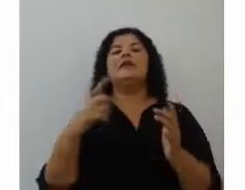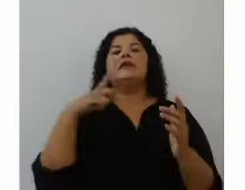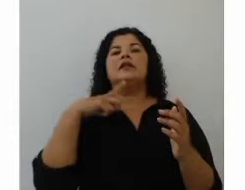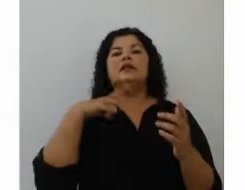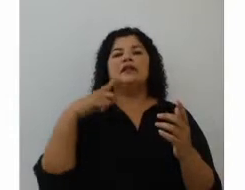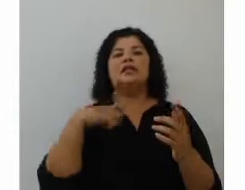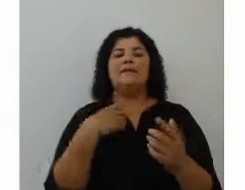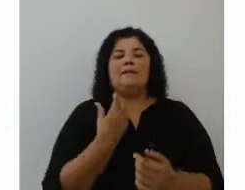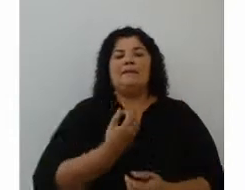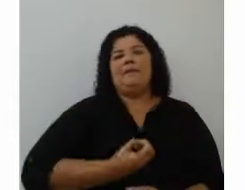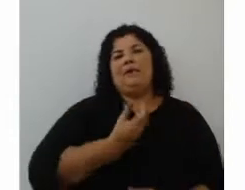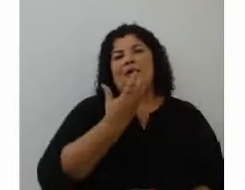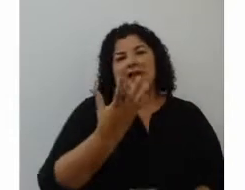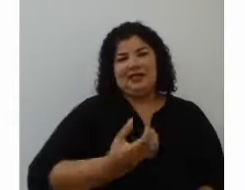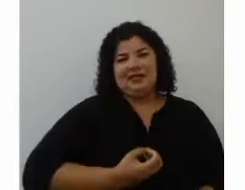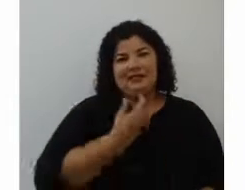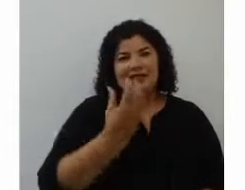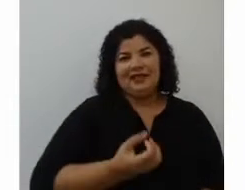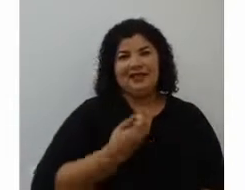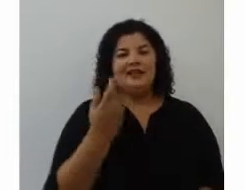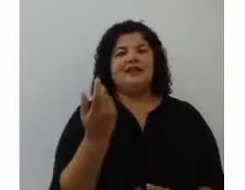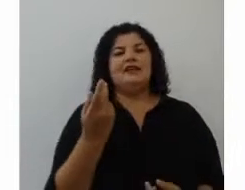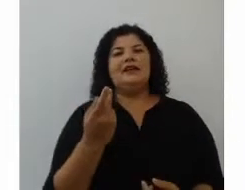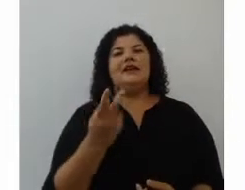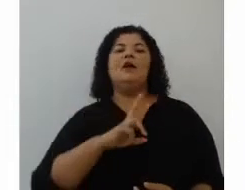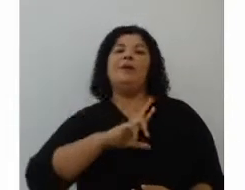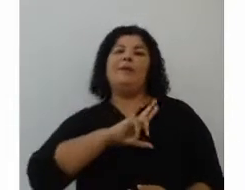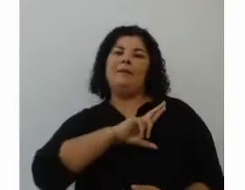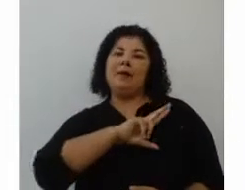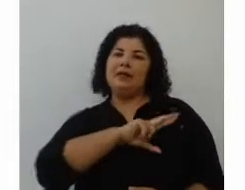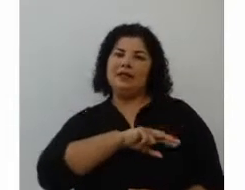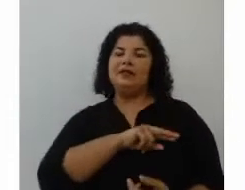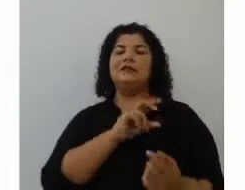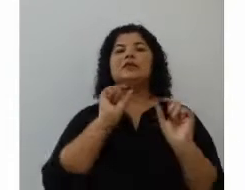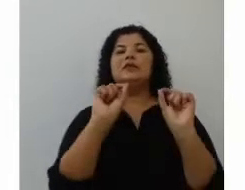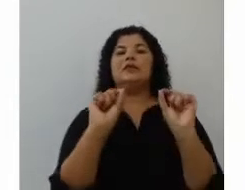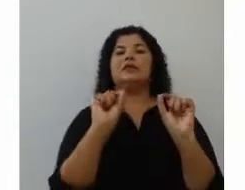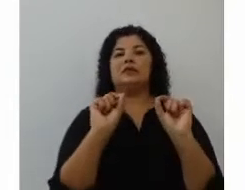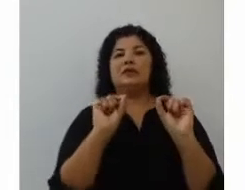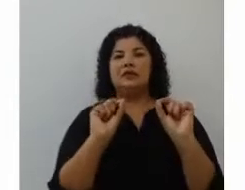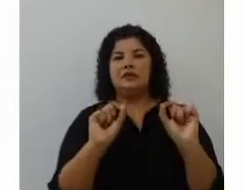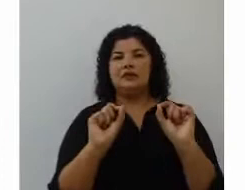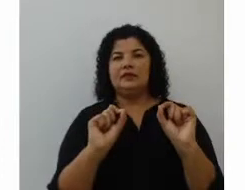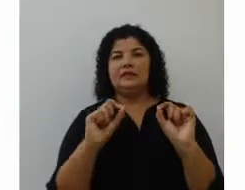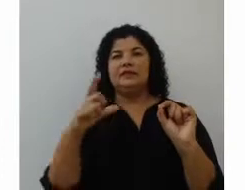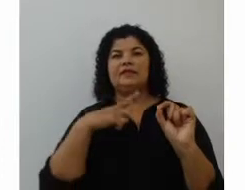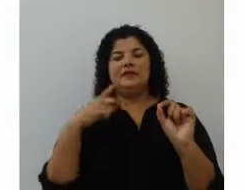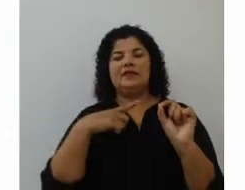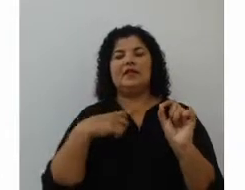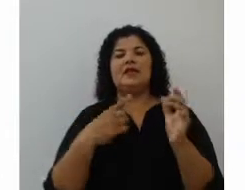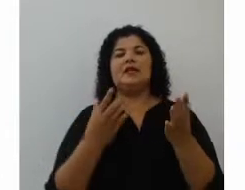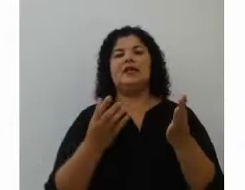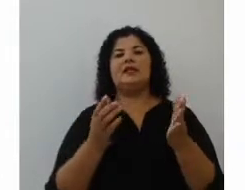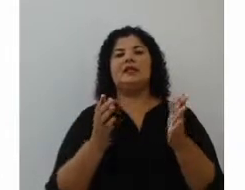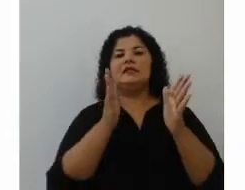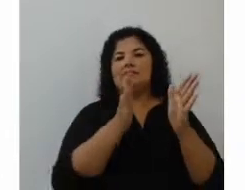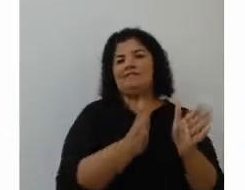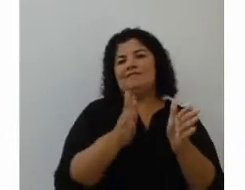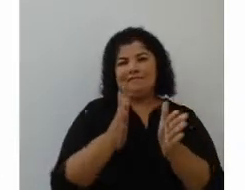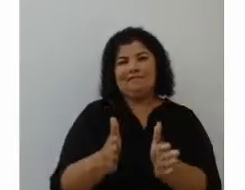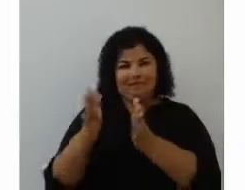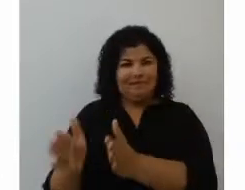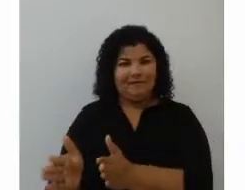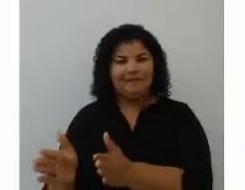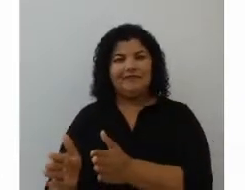em poesia do romantismo, é importante a gente lembrar que a gente tem essa divisão aí, essa divisão ela é